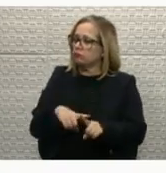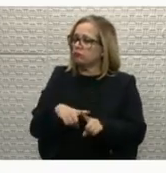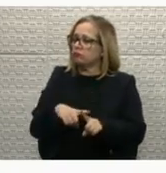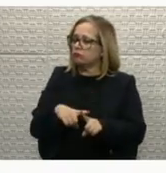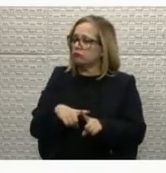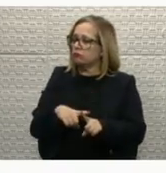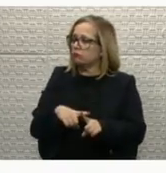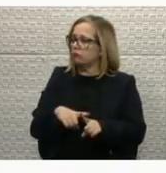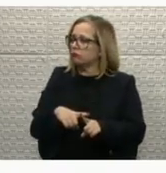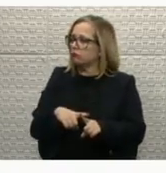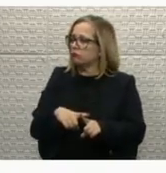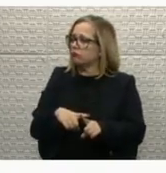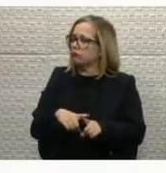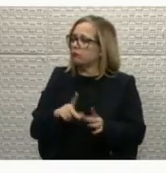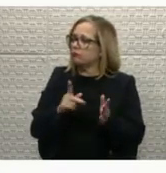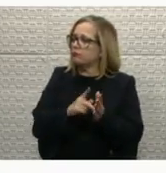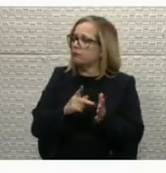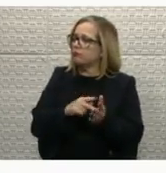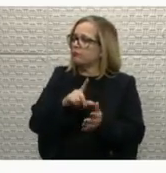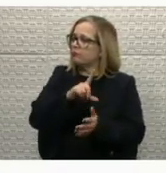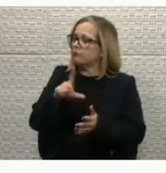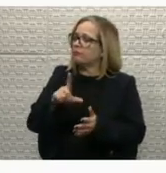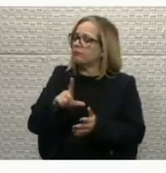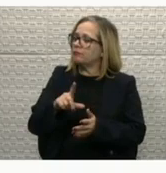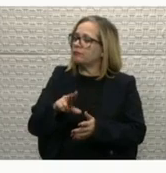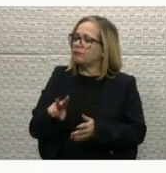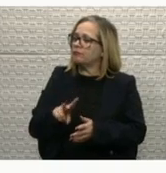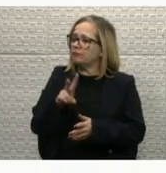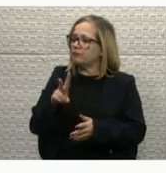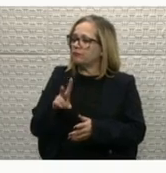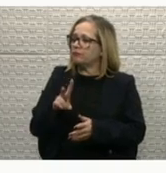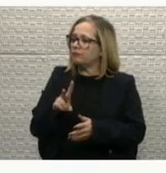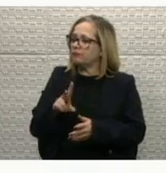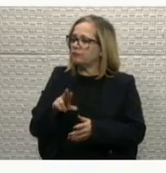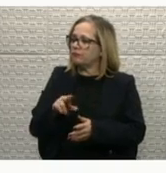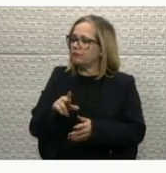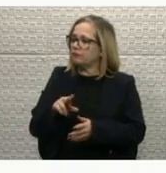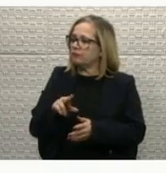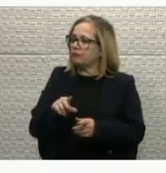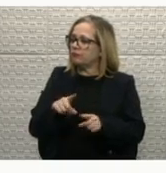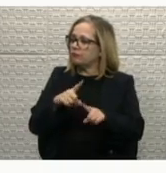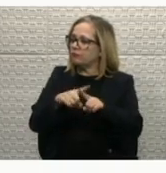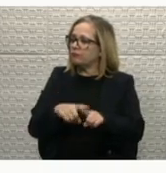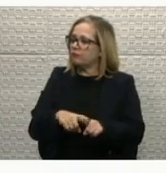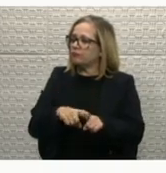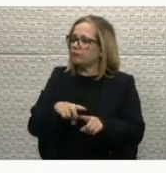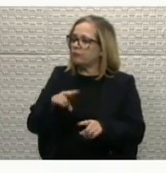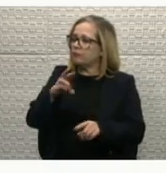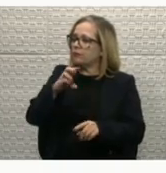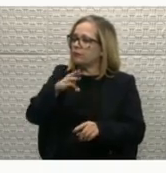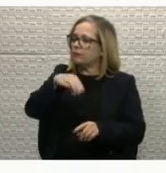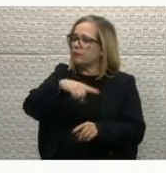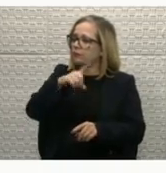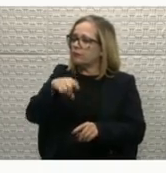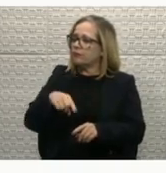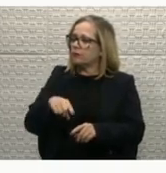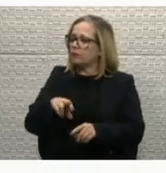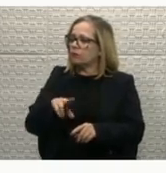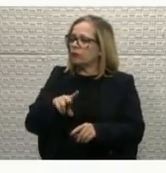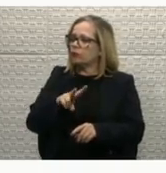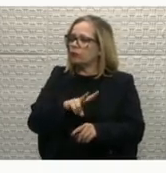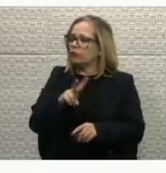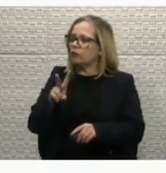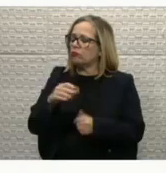uma constante real lambda por V é equivalente ao multiplicar a matriz escalar lambda I por V. Então, eu